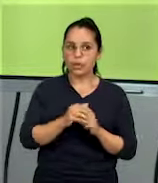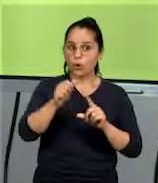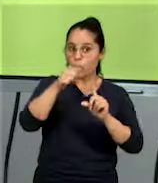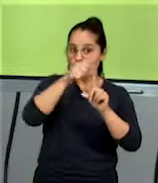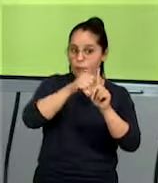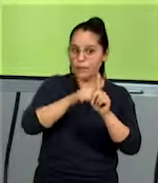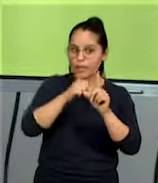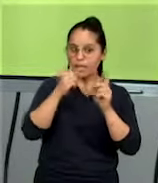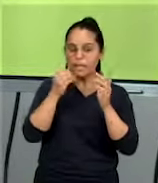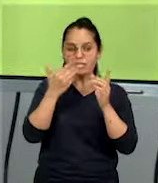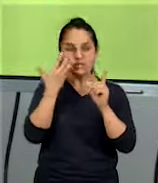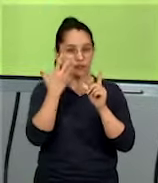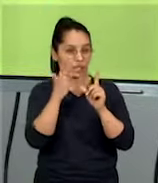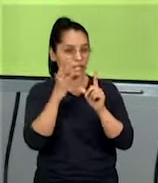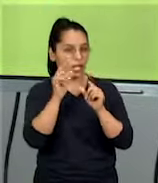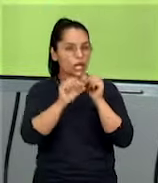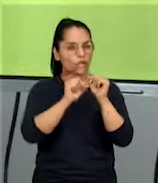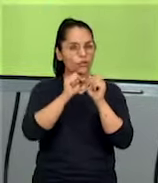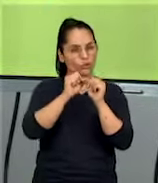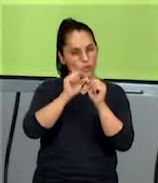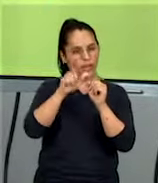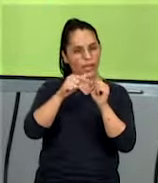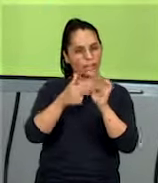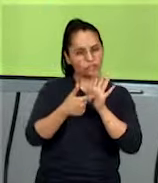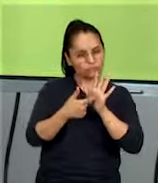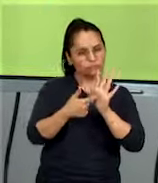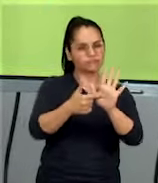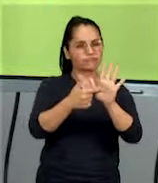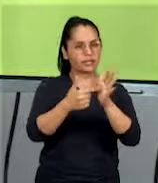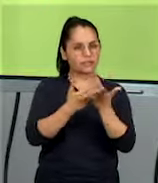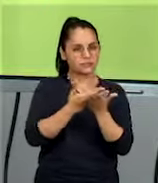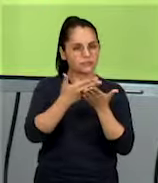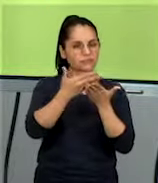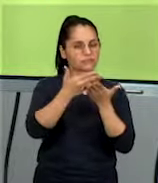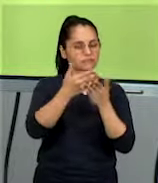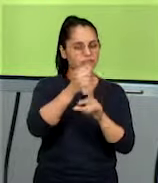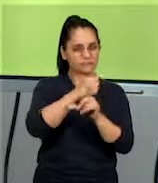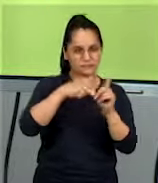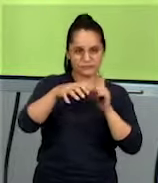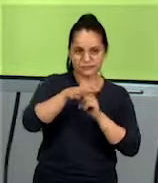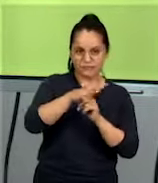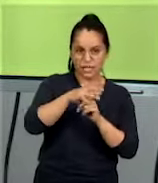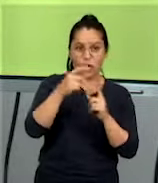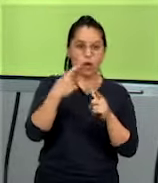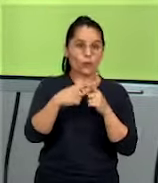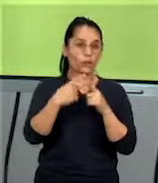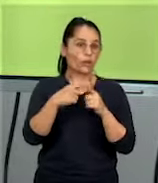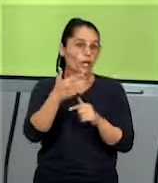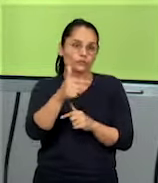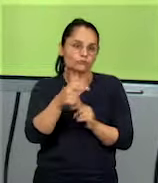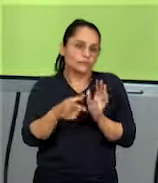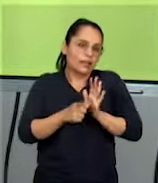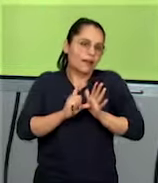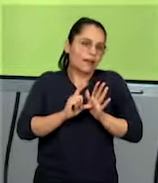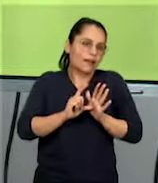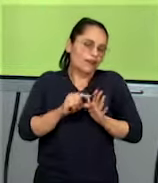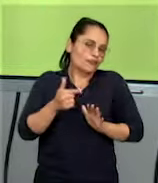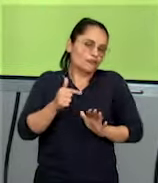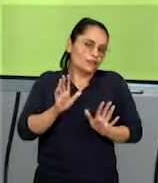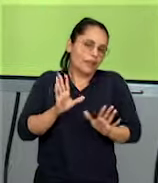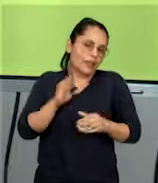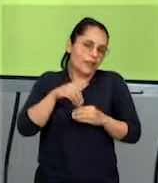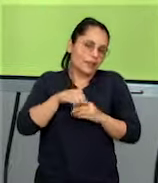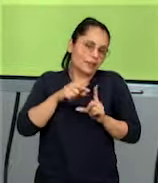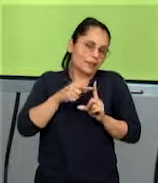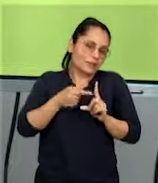mêsversário é um rito de iniciação, de apresentação à sociedade, porque não tem um antes, né, gente? O antes era dentro da